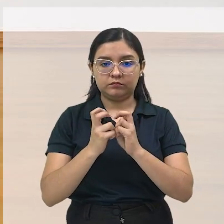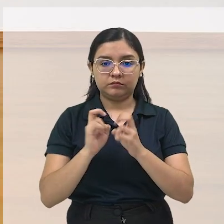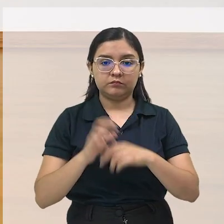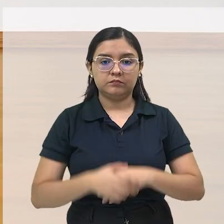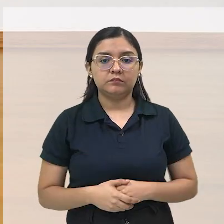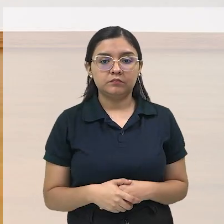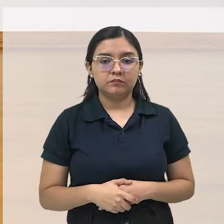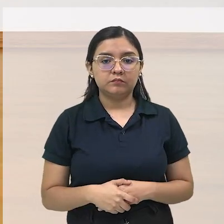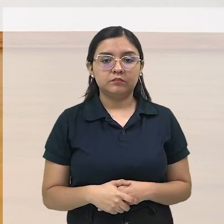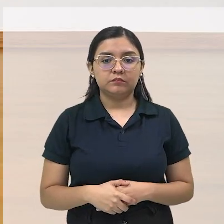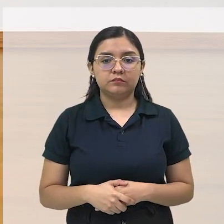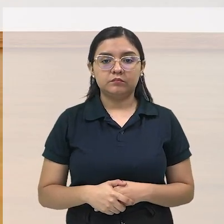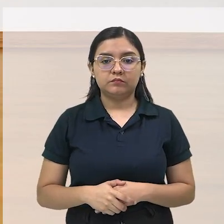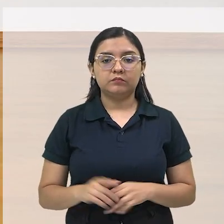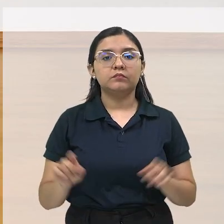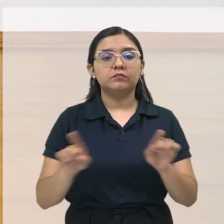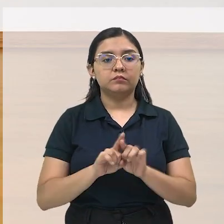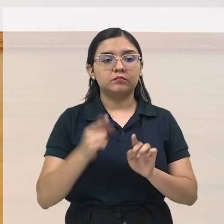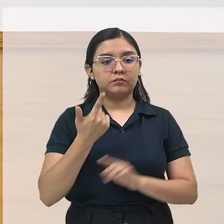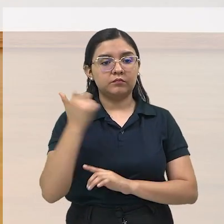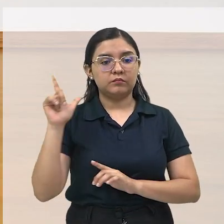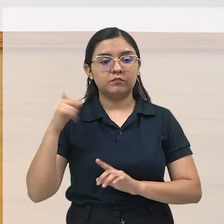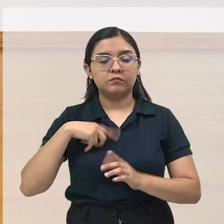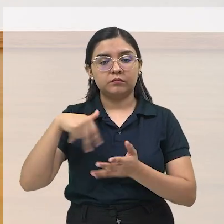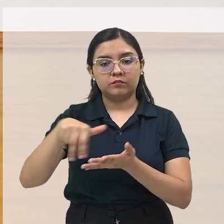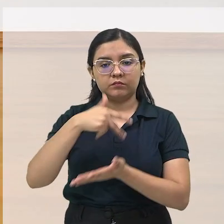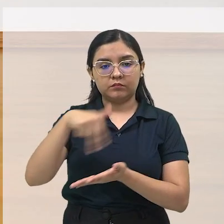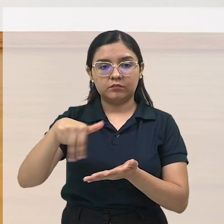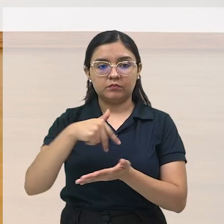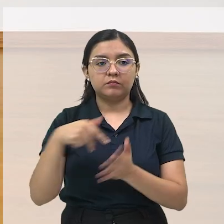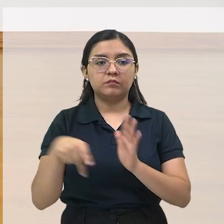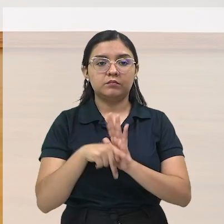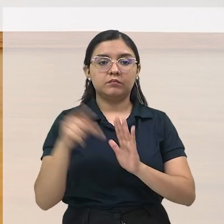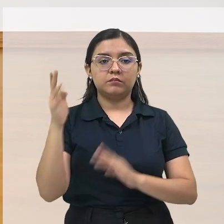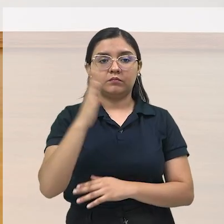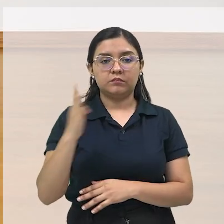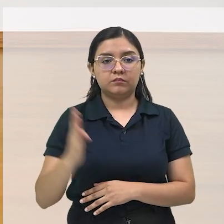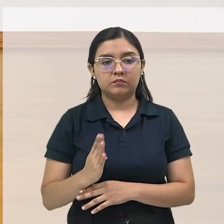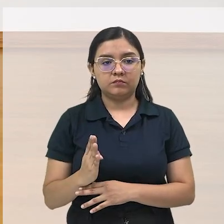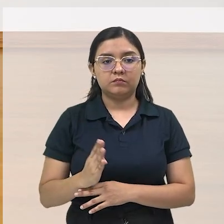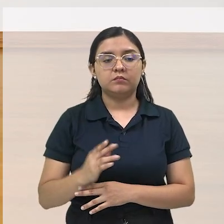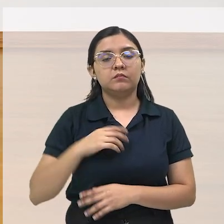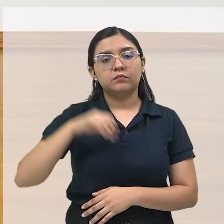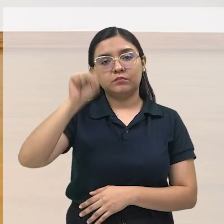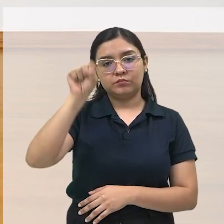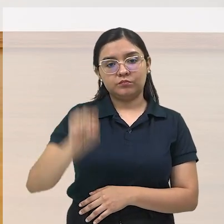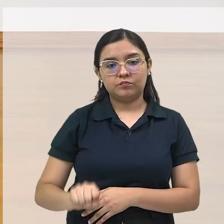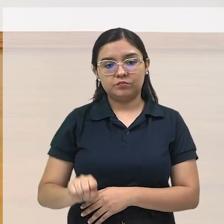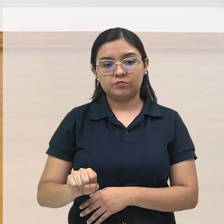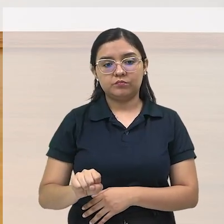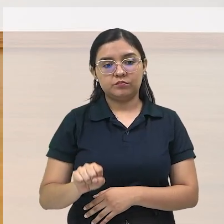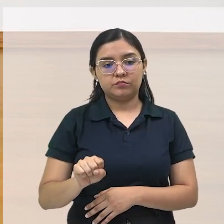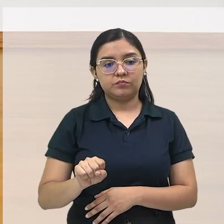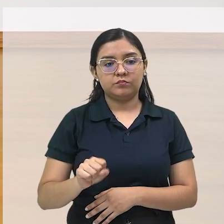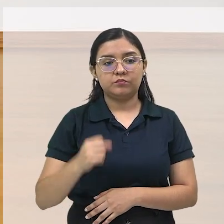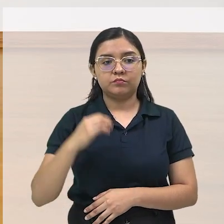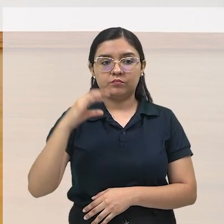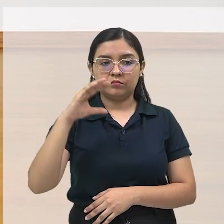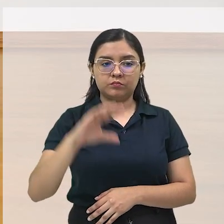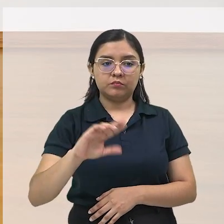execução. Falamos sobre outra dança brasileira. Fomos lá para o sul do país. Falamos sobre